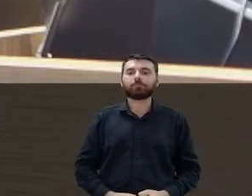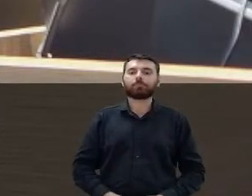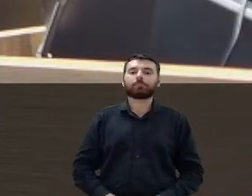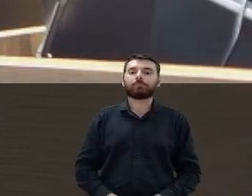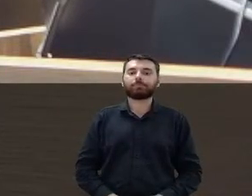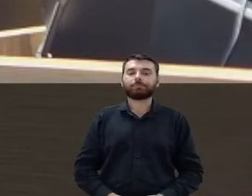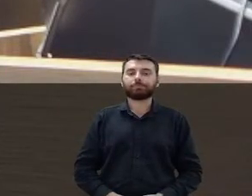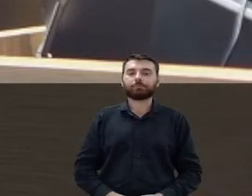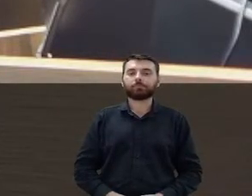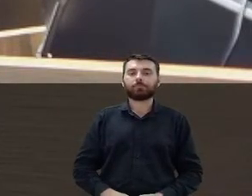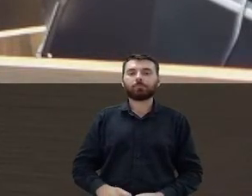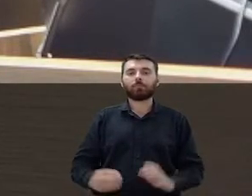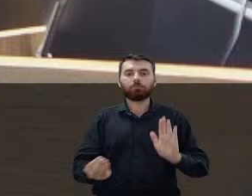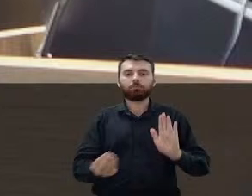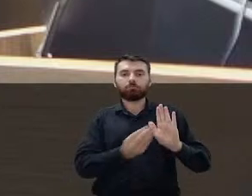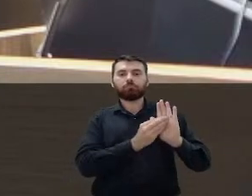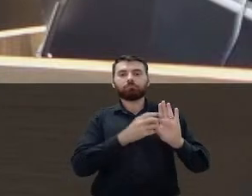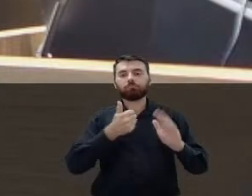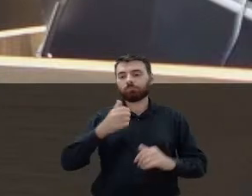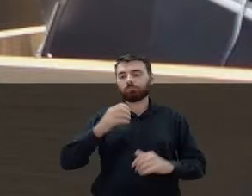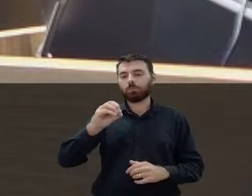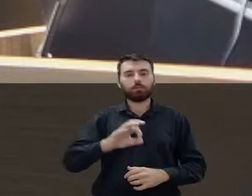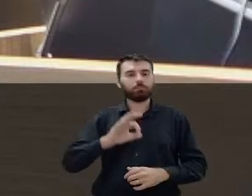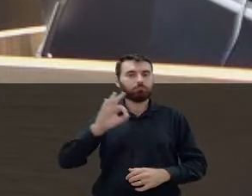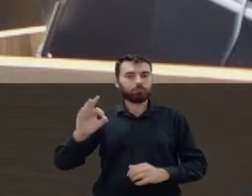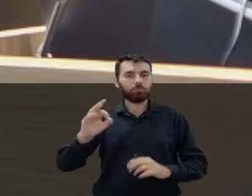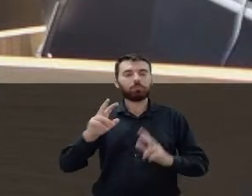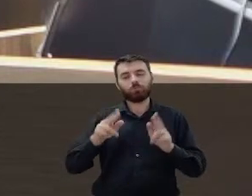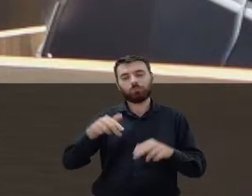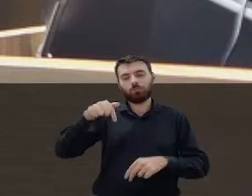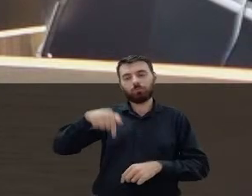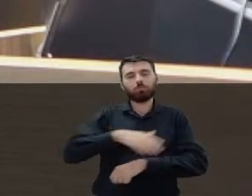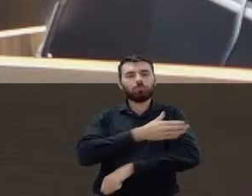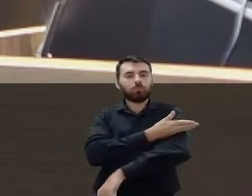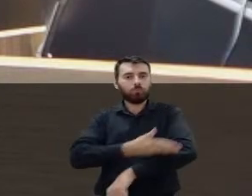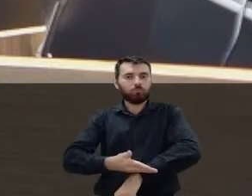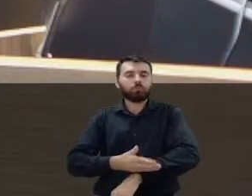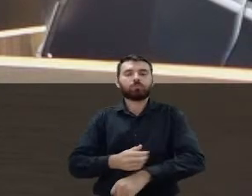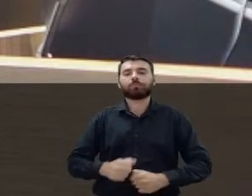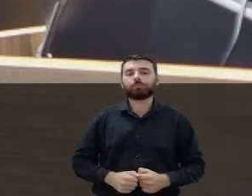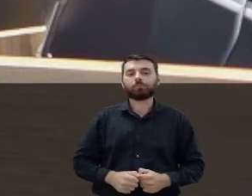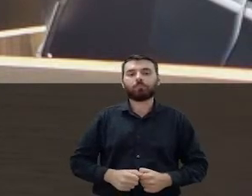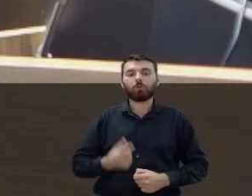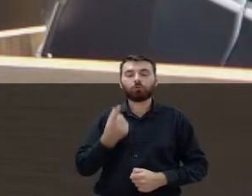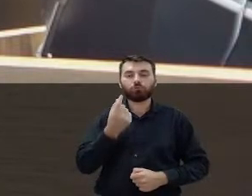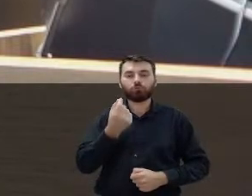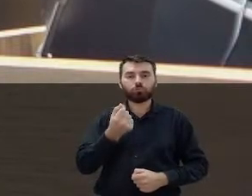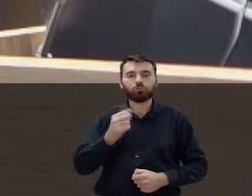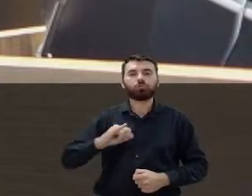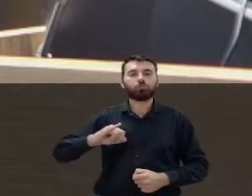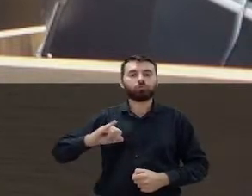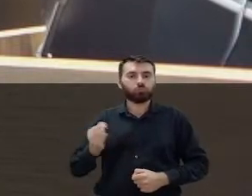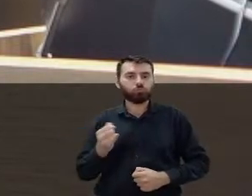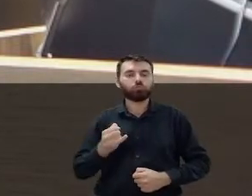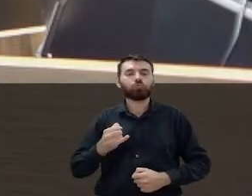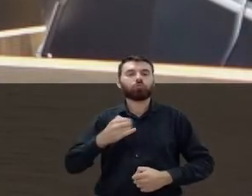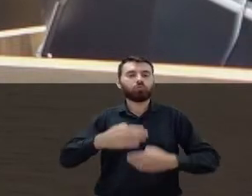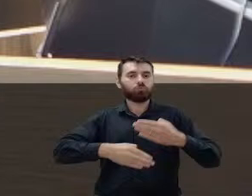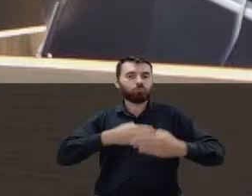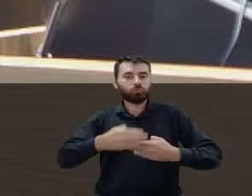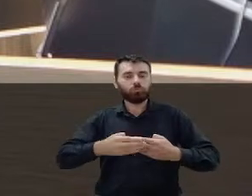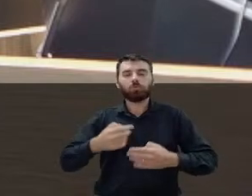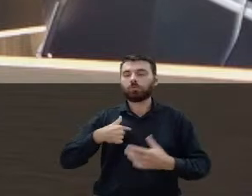para fixar em 10%, conforme precedente da turma. Correção monetária e juros, matéria conhecida, nego o provimento.